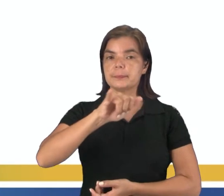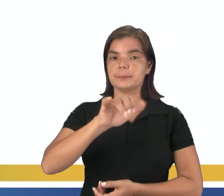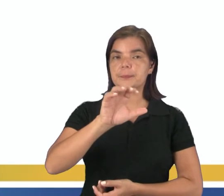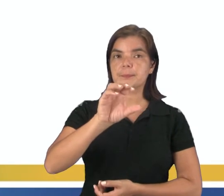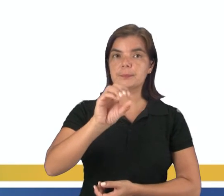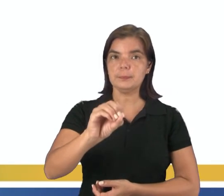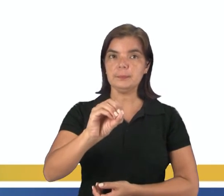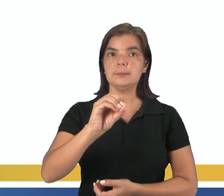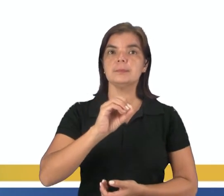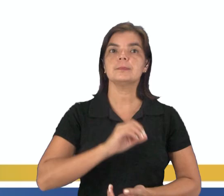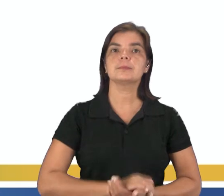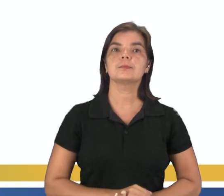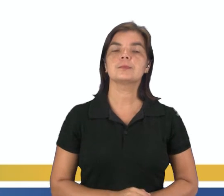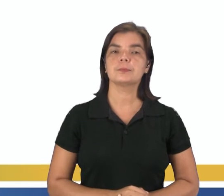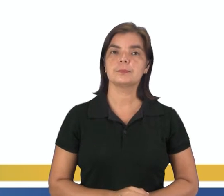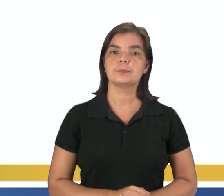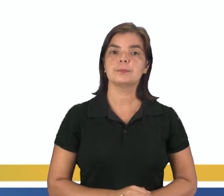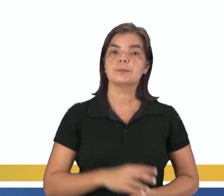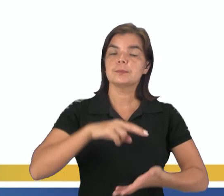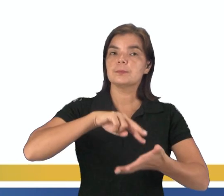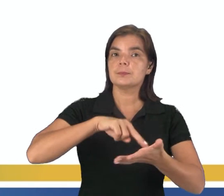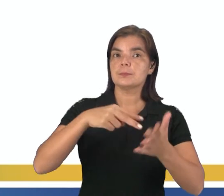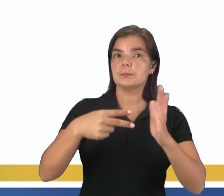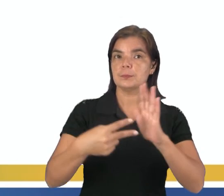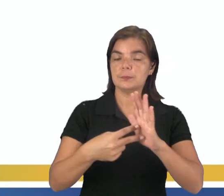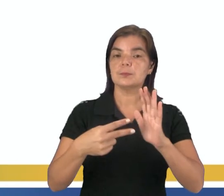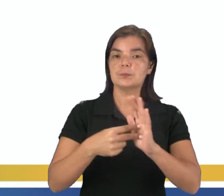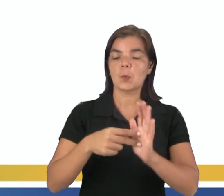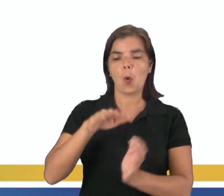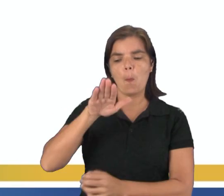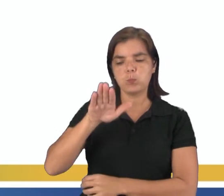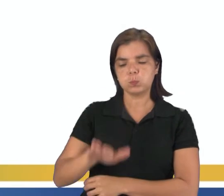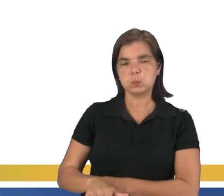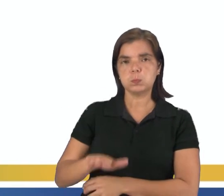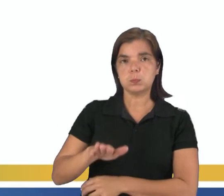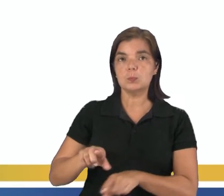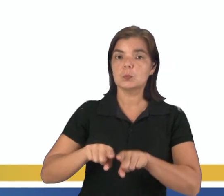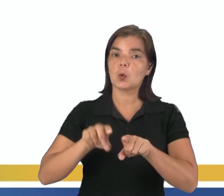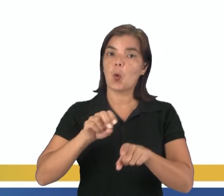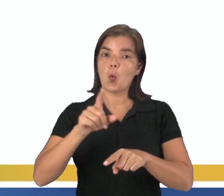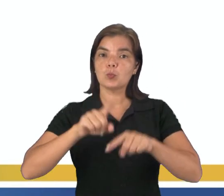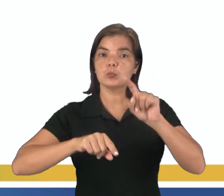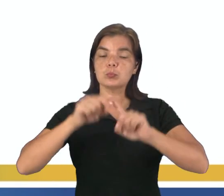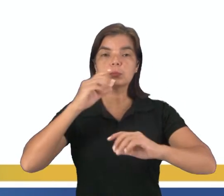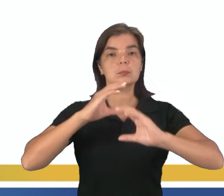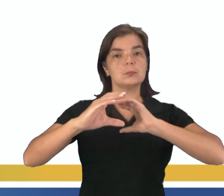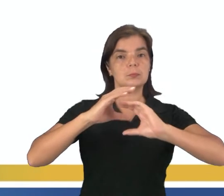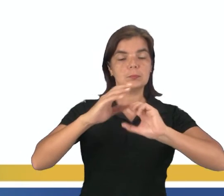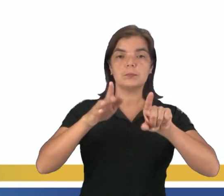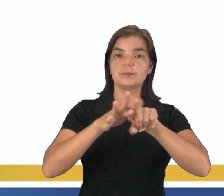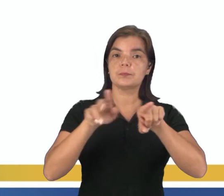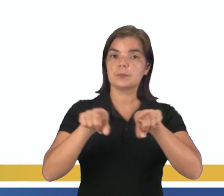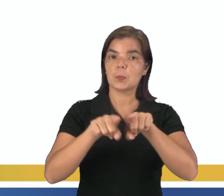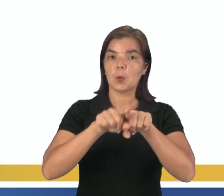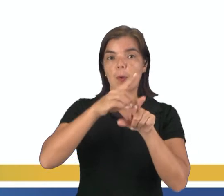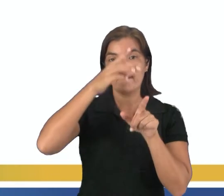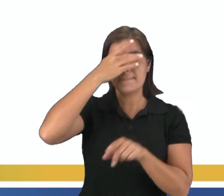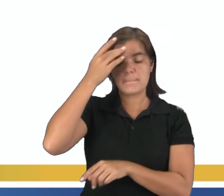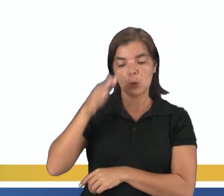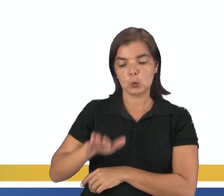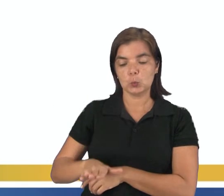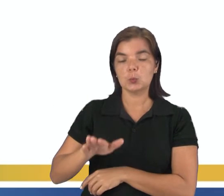A palavra barro, de pouca altura ou instrumento musical, né? Uma pessoa